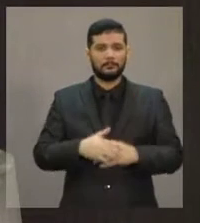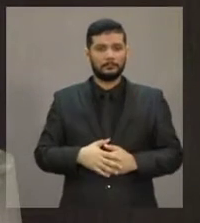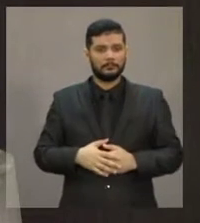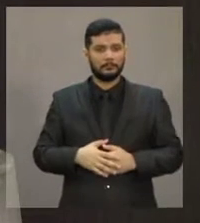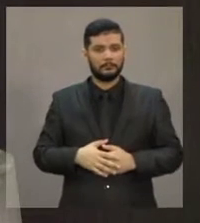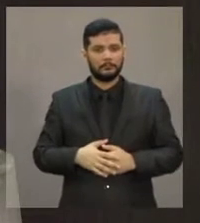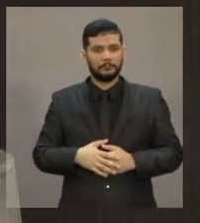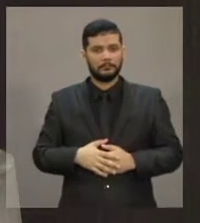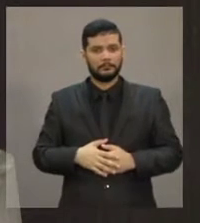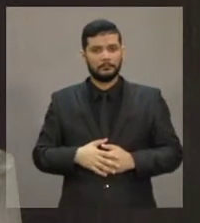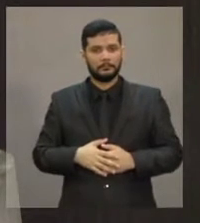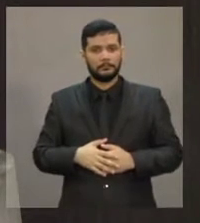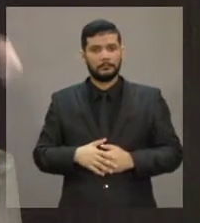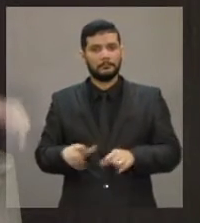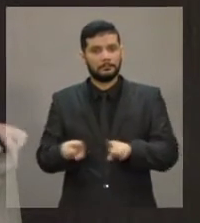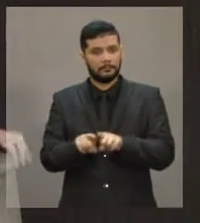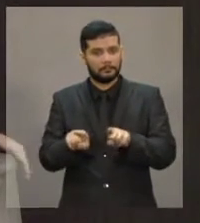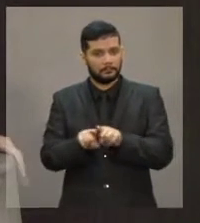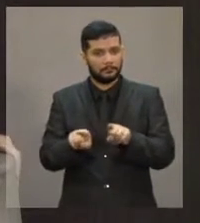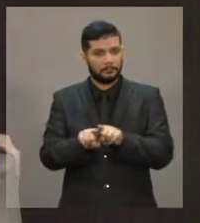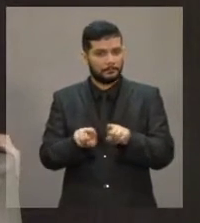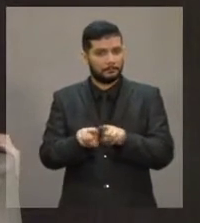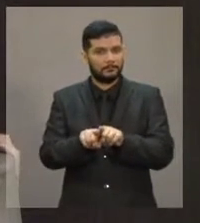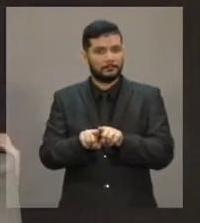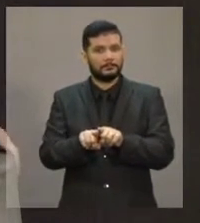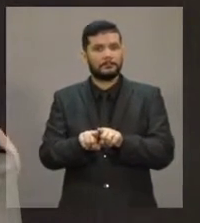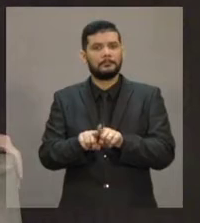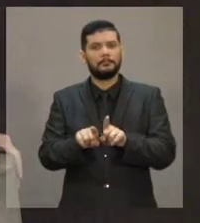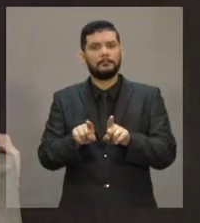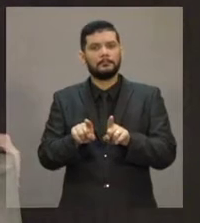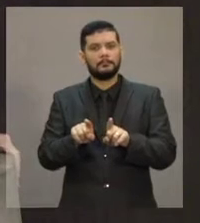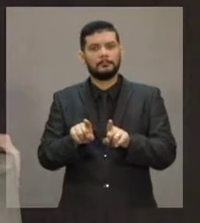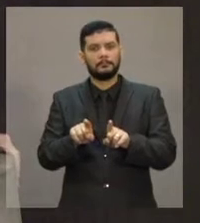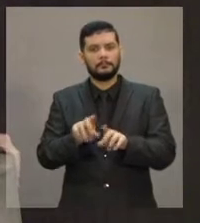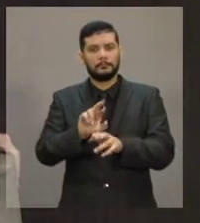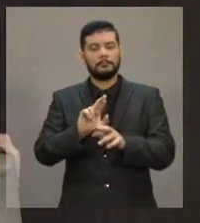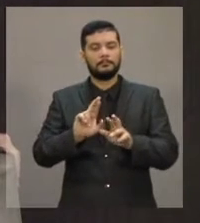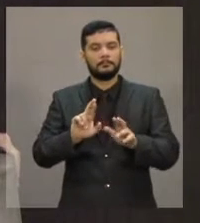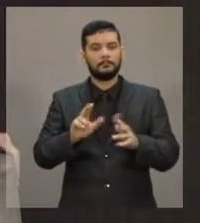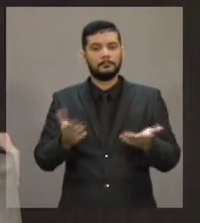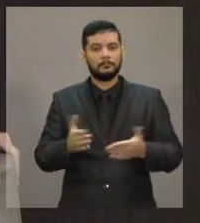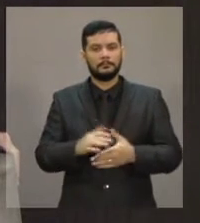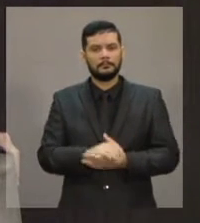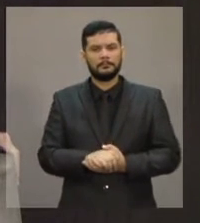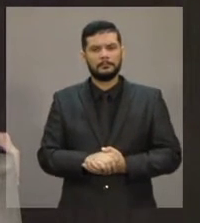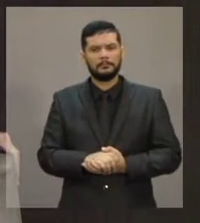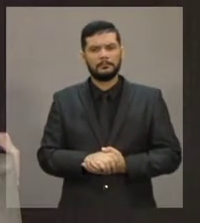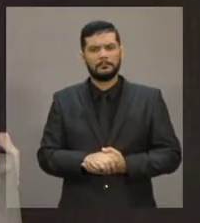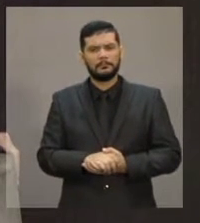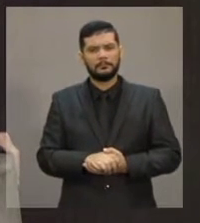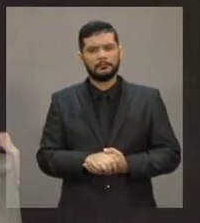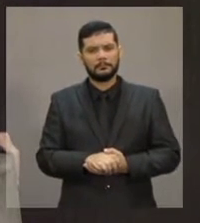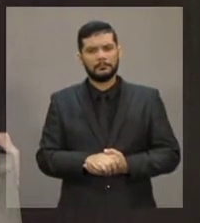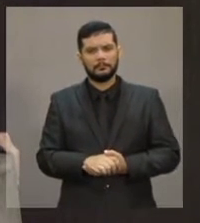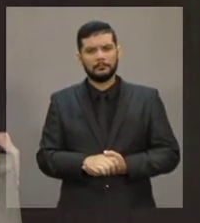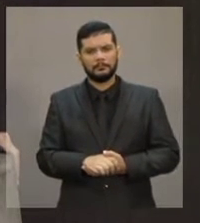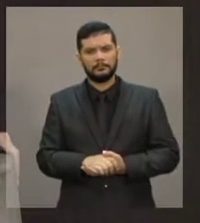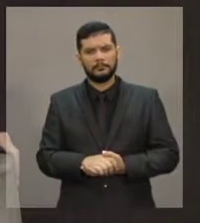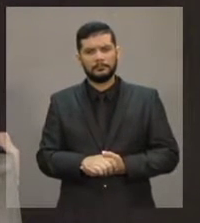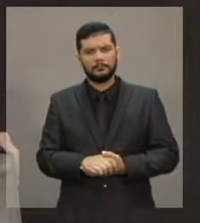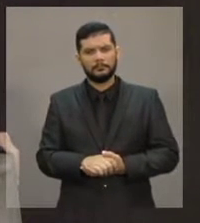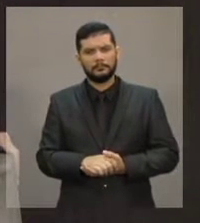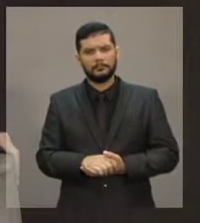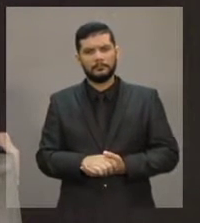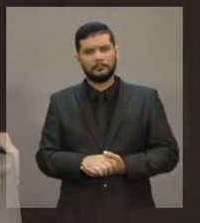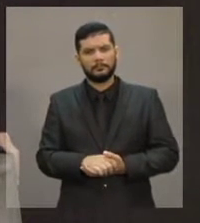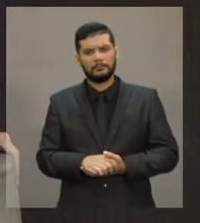compreendendo esta diversidade da humanidade e da sociedade brasileira. Deputado, você vai dar parte ou não vai? Eu só tinha